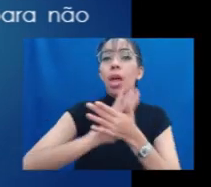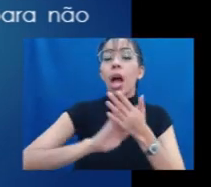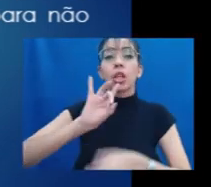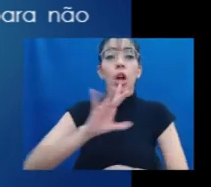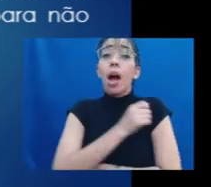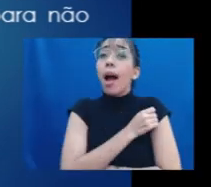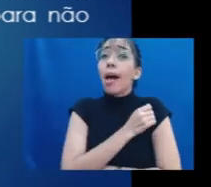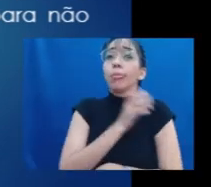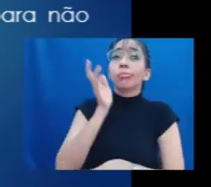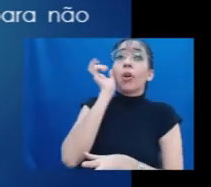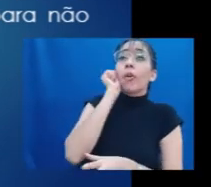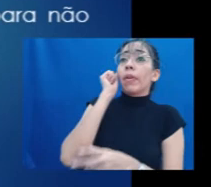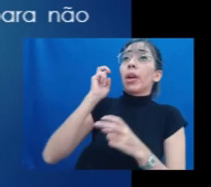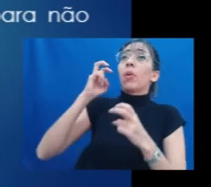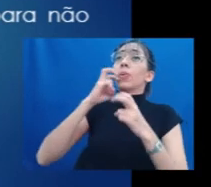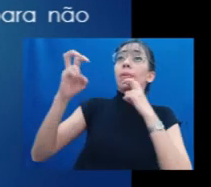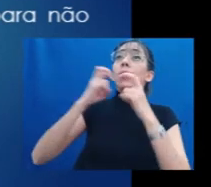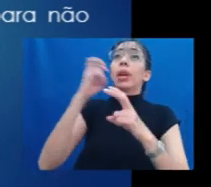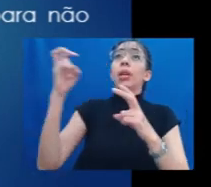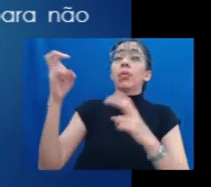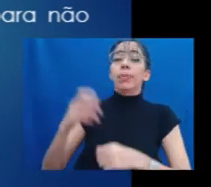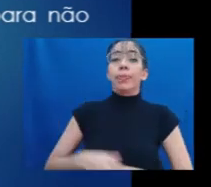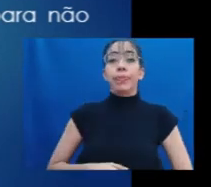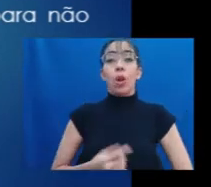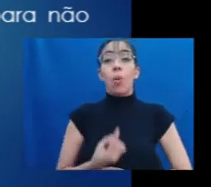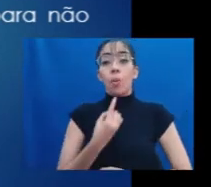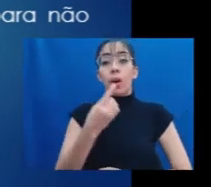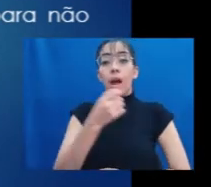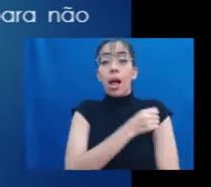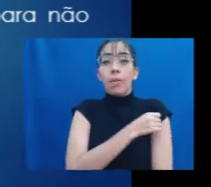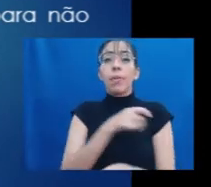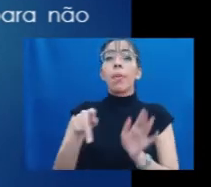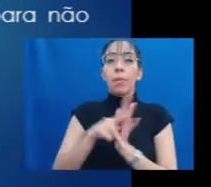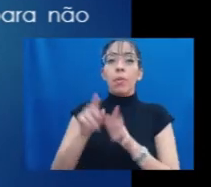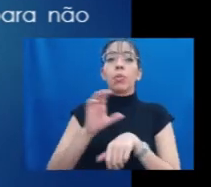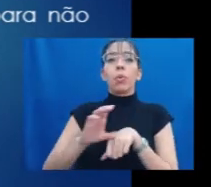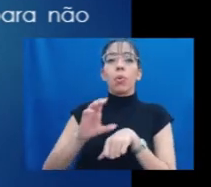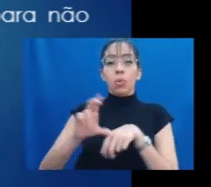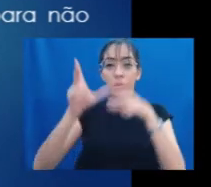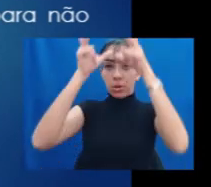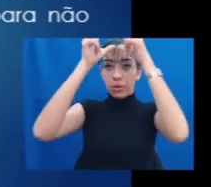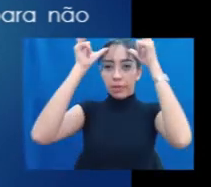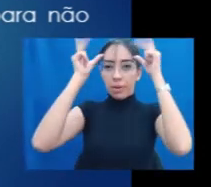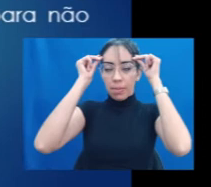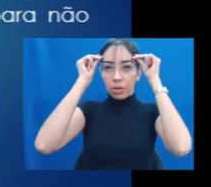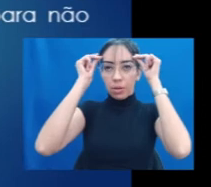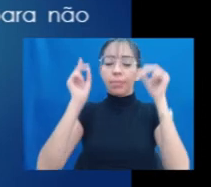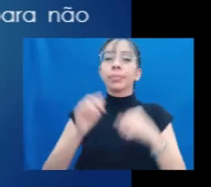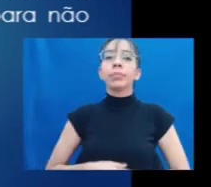gritaria, aquela histeria ali que já se pode imaginar. Isso aí é o relato de um estudante do curso de enfermagem que pediu para não ser